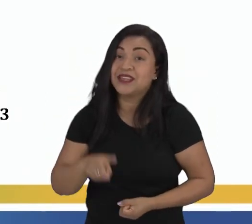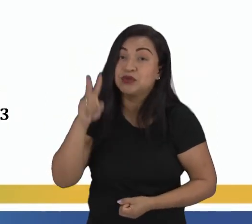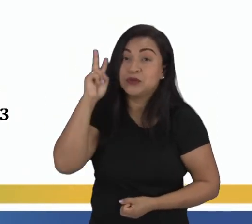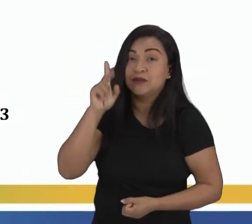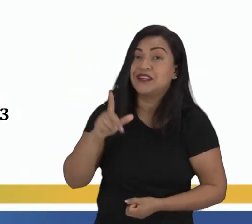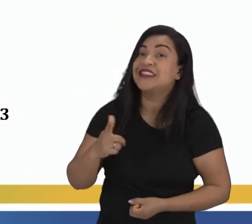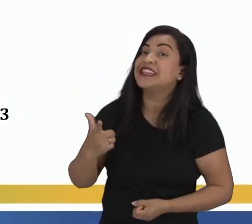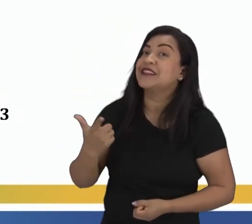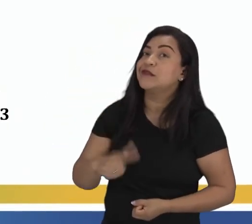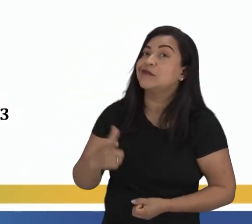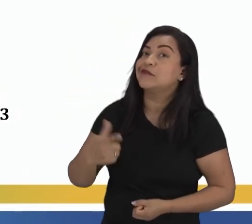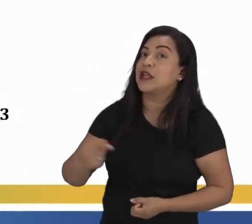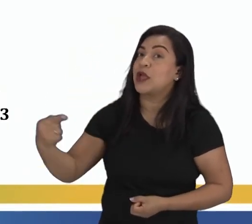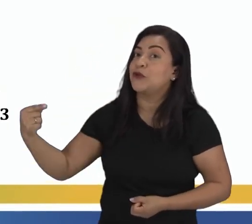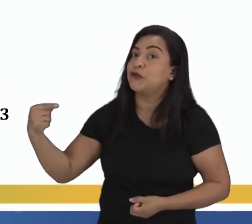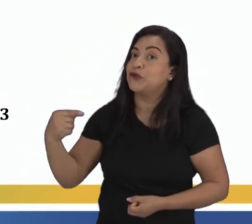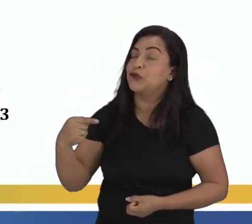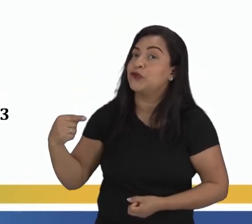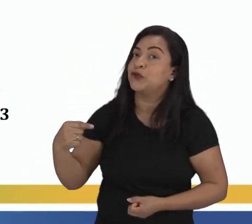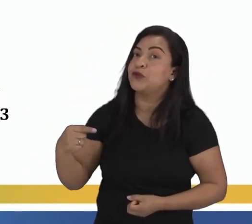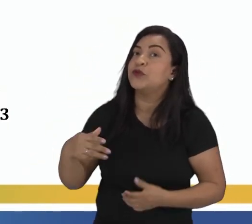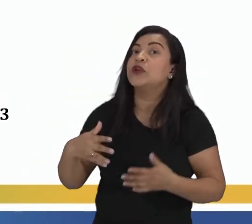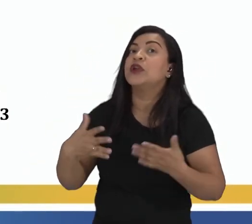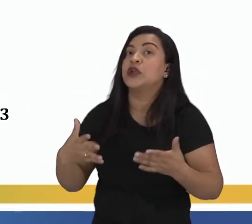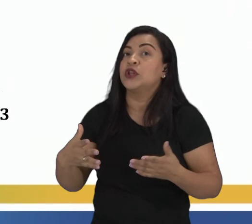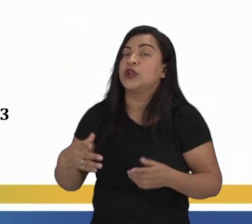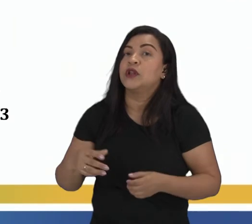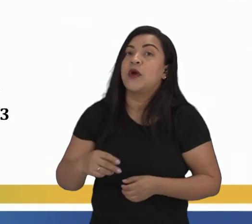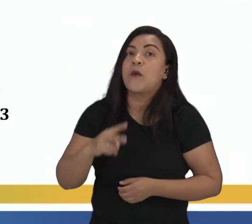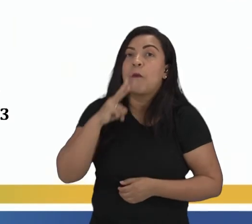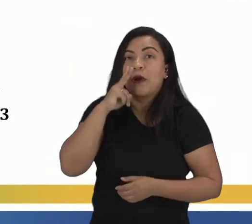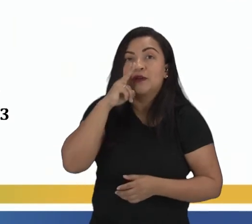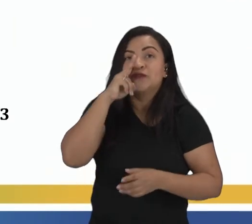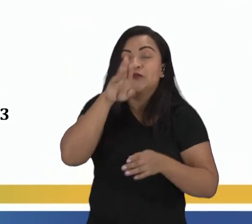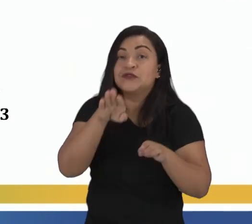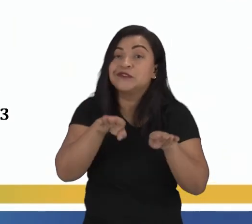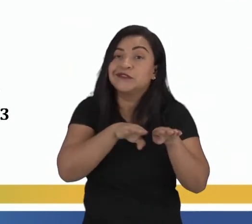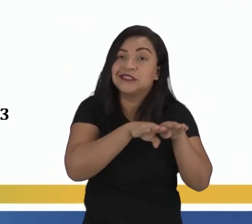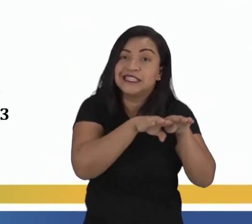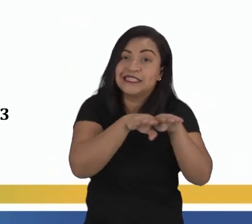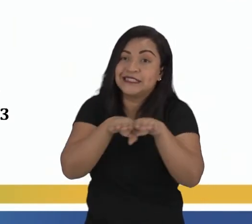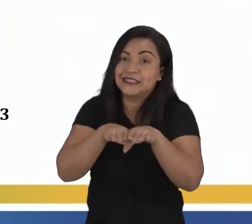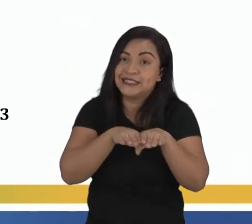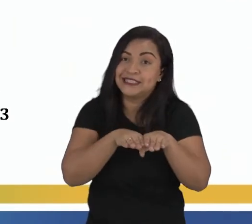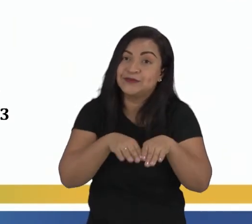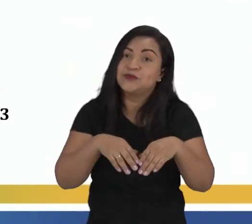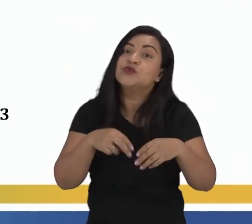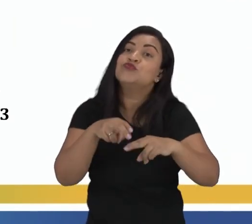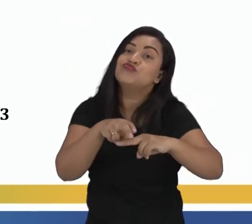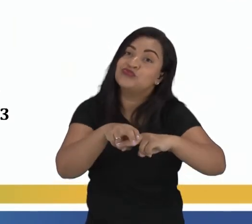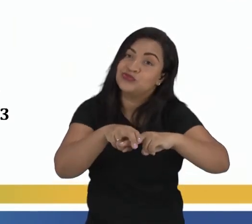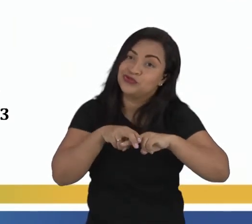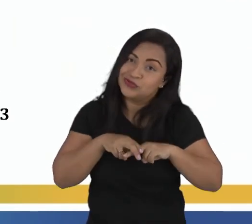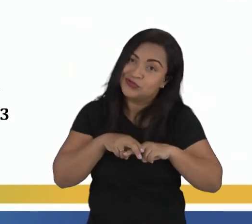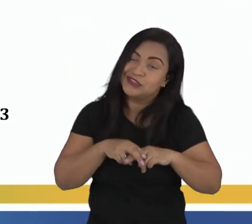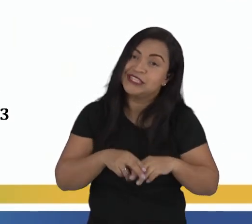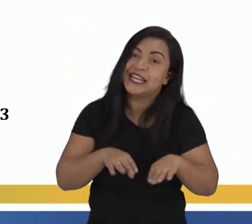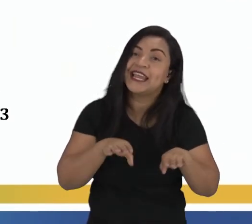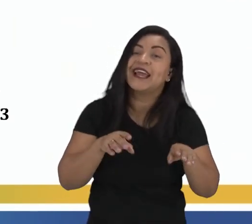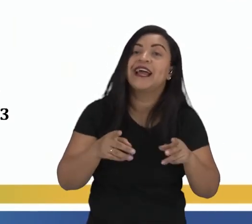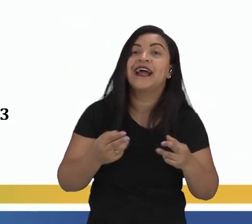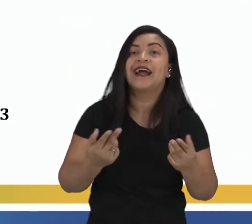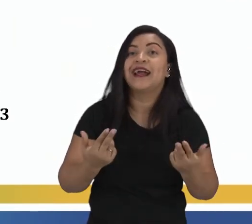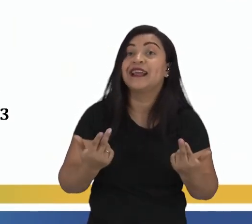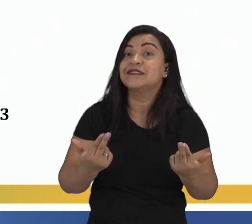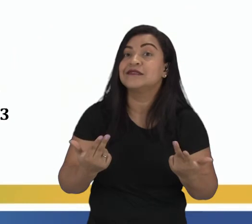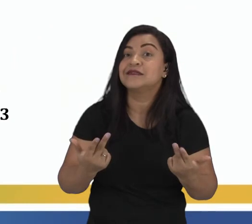na vertical, então esses vetores na vertical estão se equilibrando, então eles são iguais em sentidos opostos, então nós